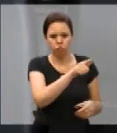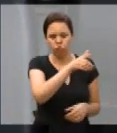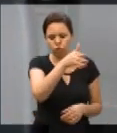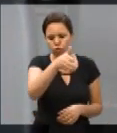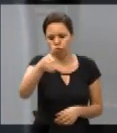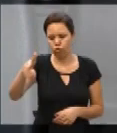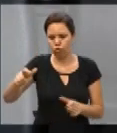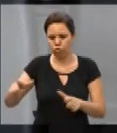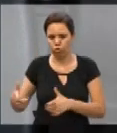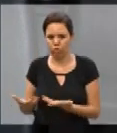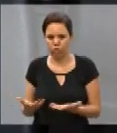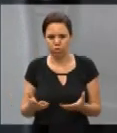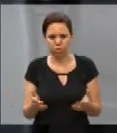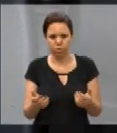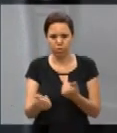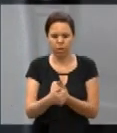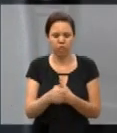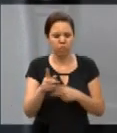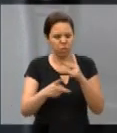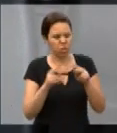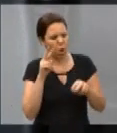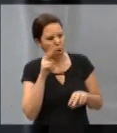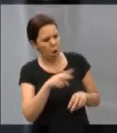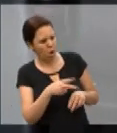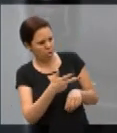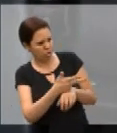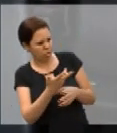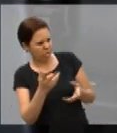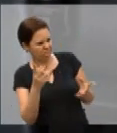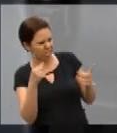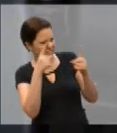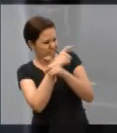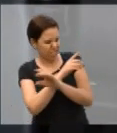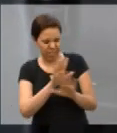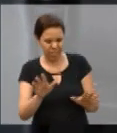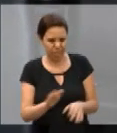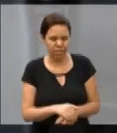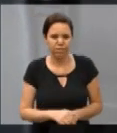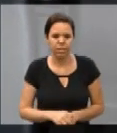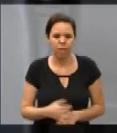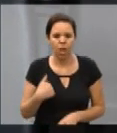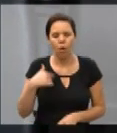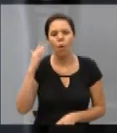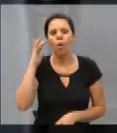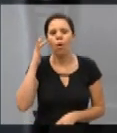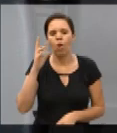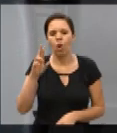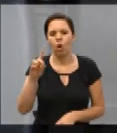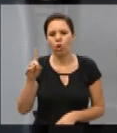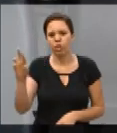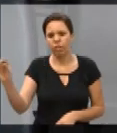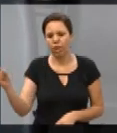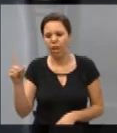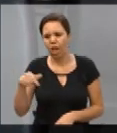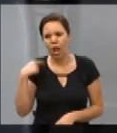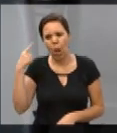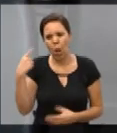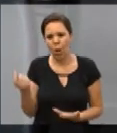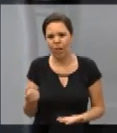filma com muita gente, a gente olha para a câmera, isso é complicado, né? Eu acho que o Rodrigo é louco, entendeu?